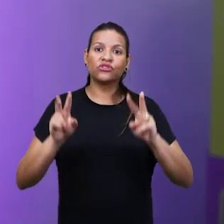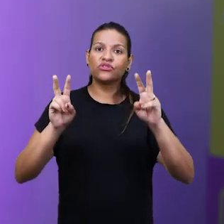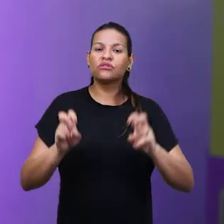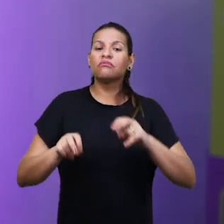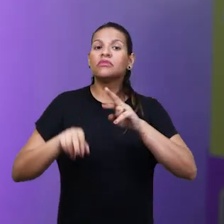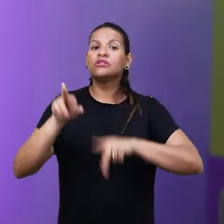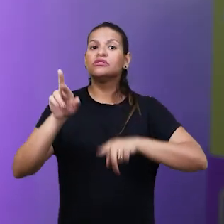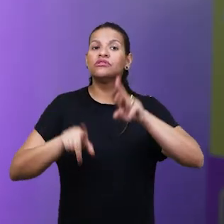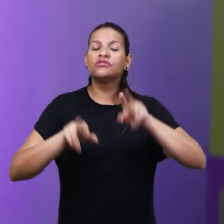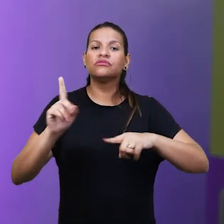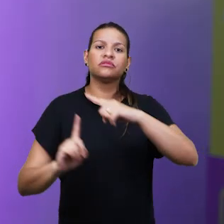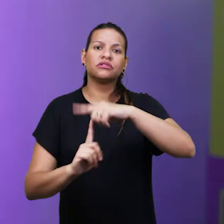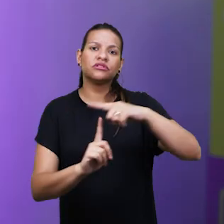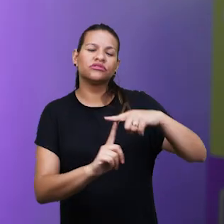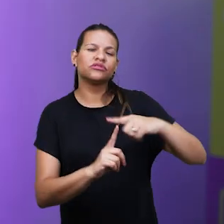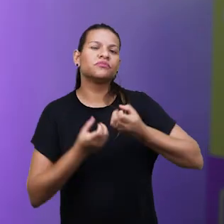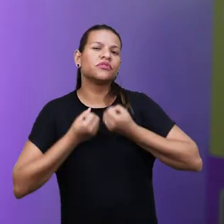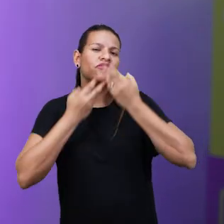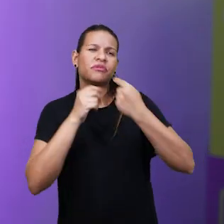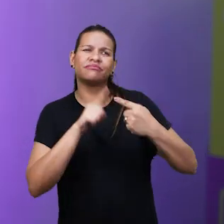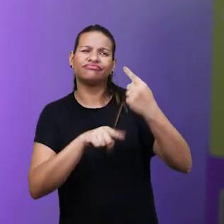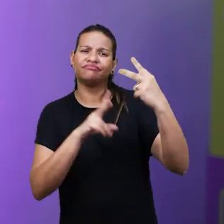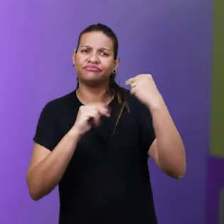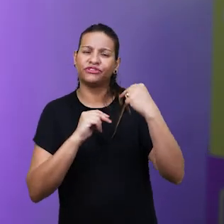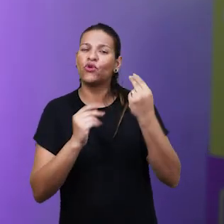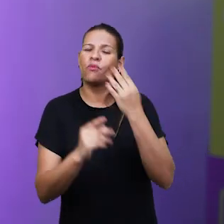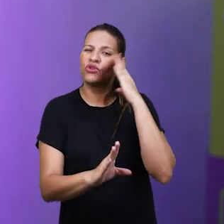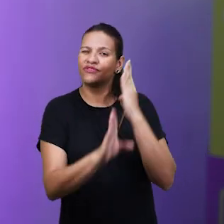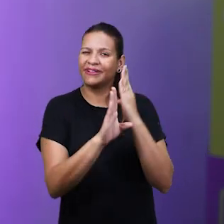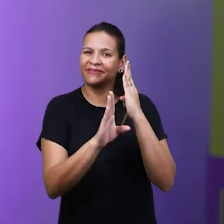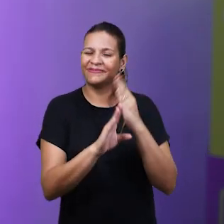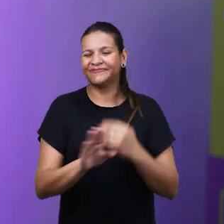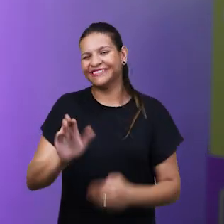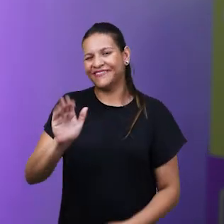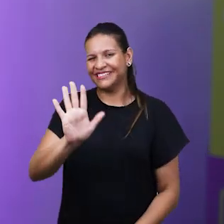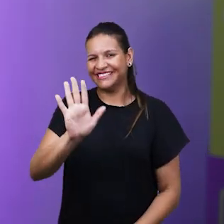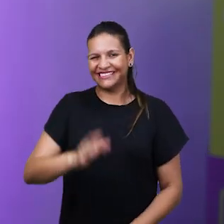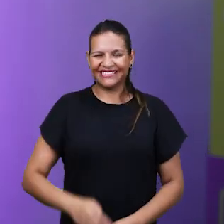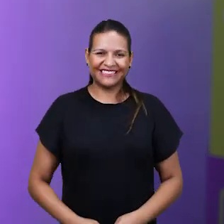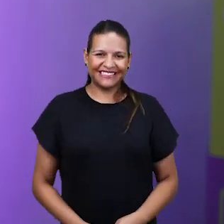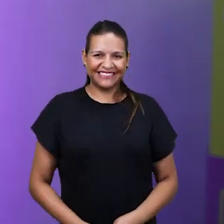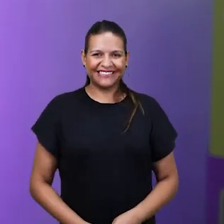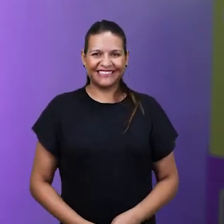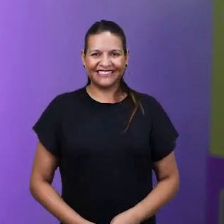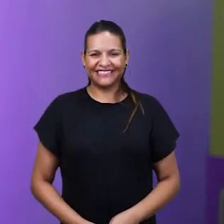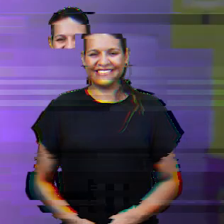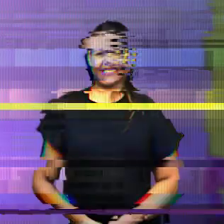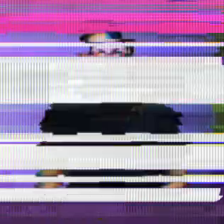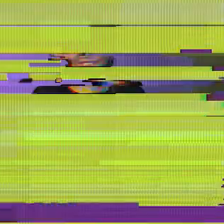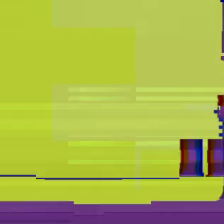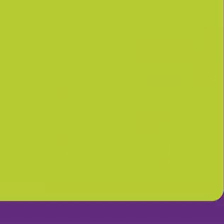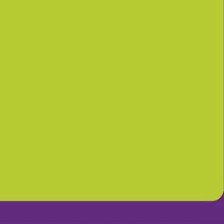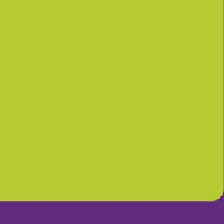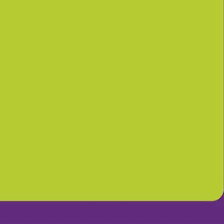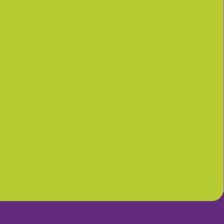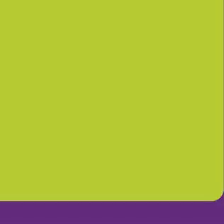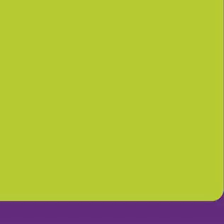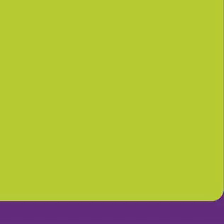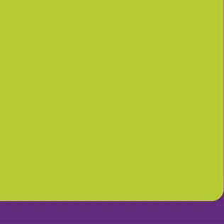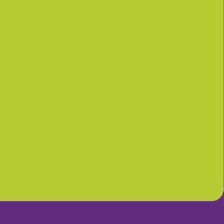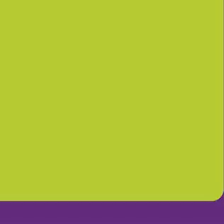episódio, vamos falar sobre os diferentes tipos de desinformação e como identificá-los. Até a próxima!